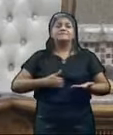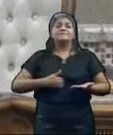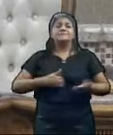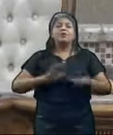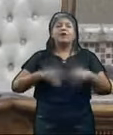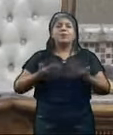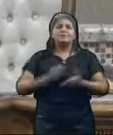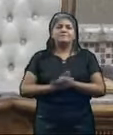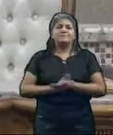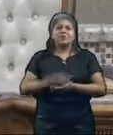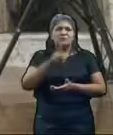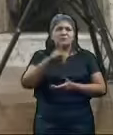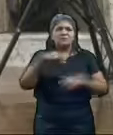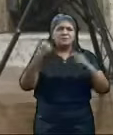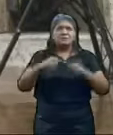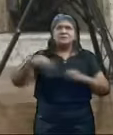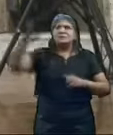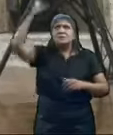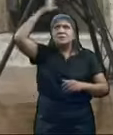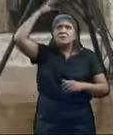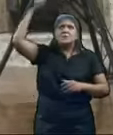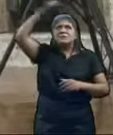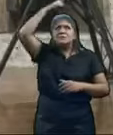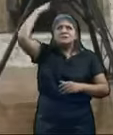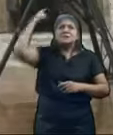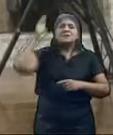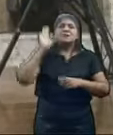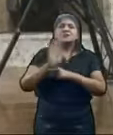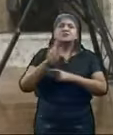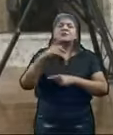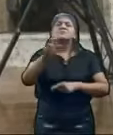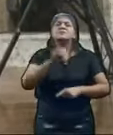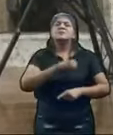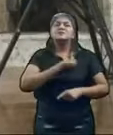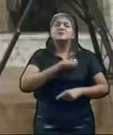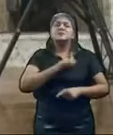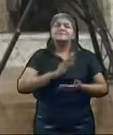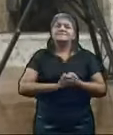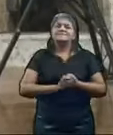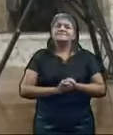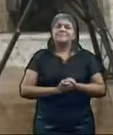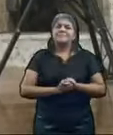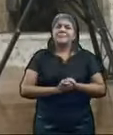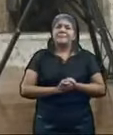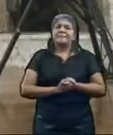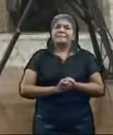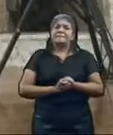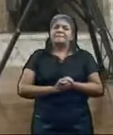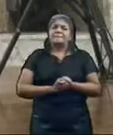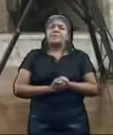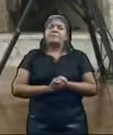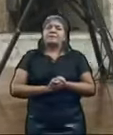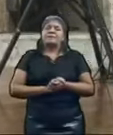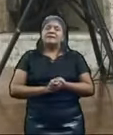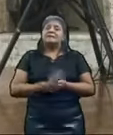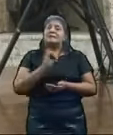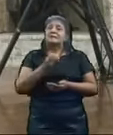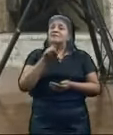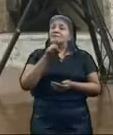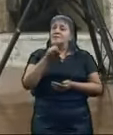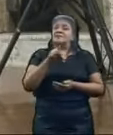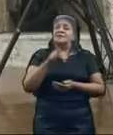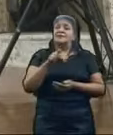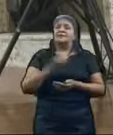do Espírito Santo e para tudo na vida então se você